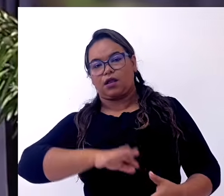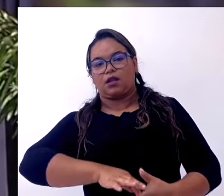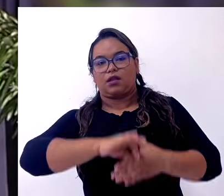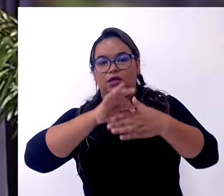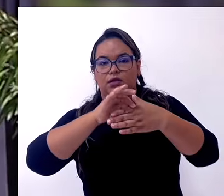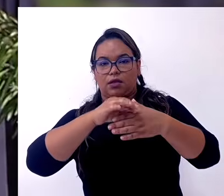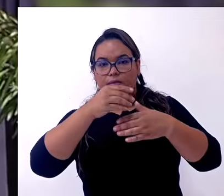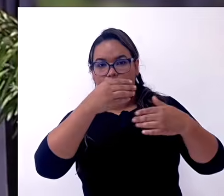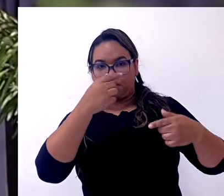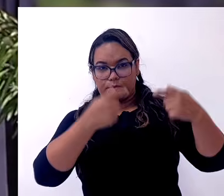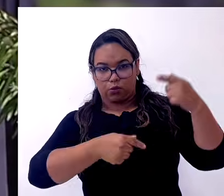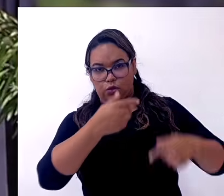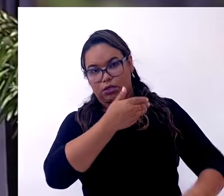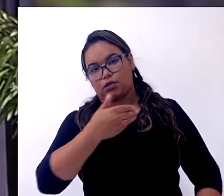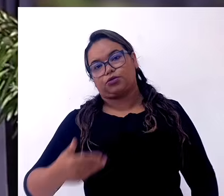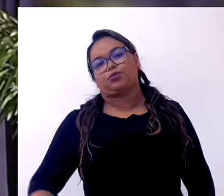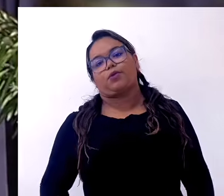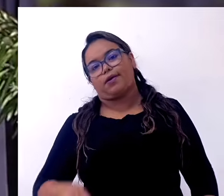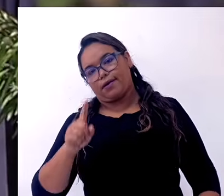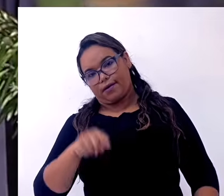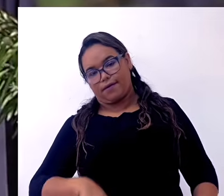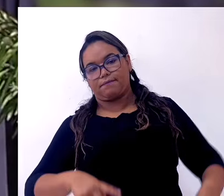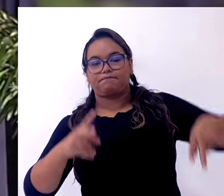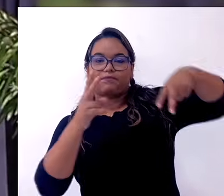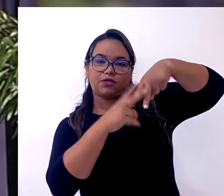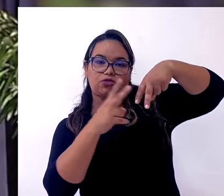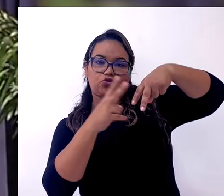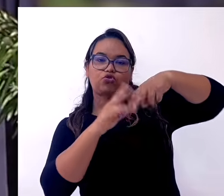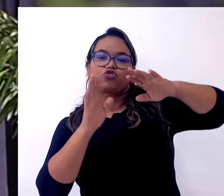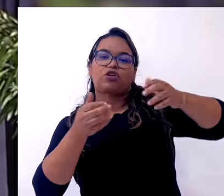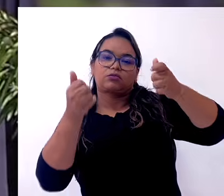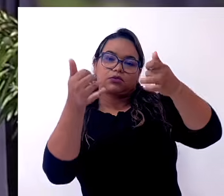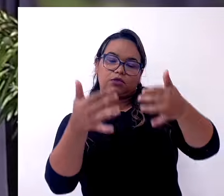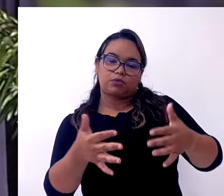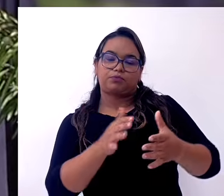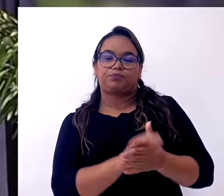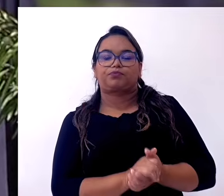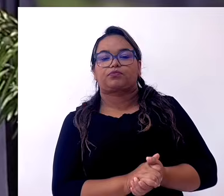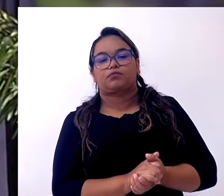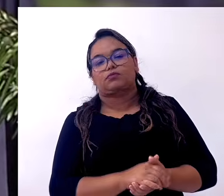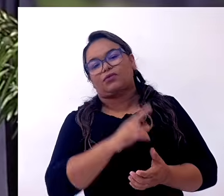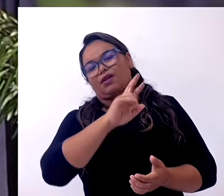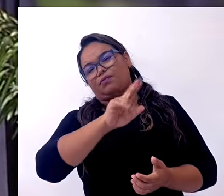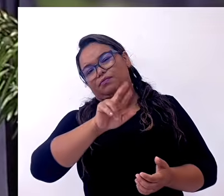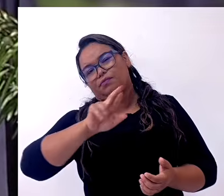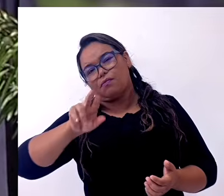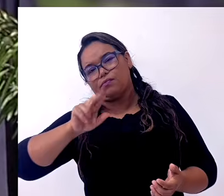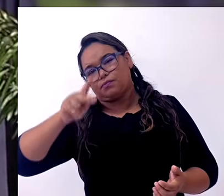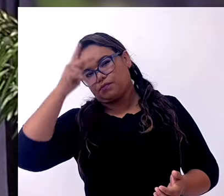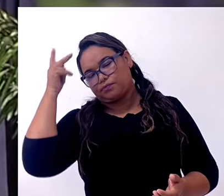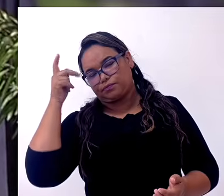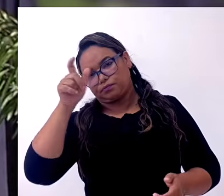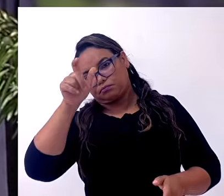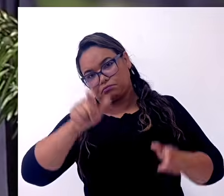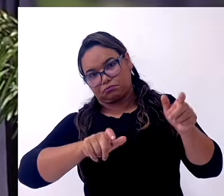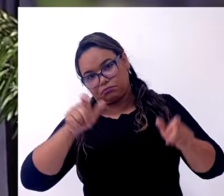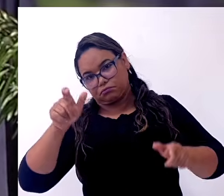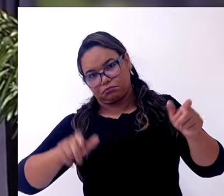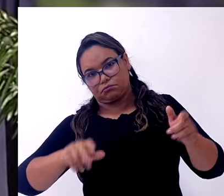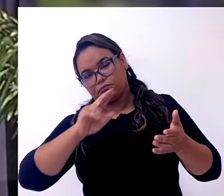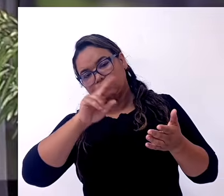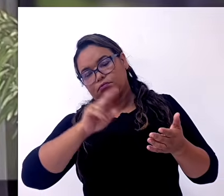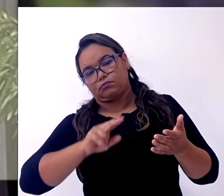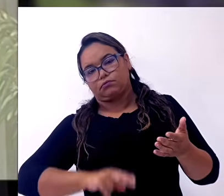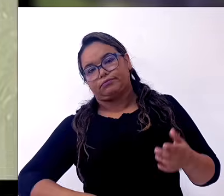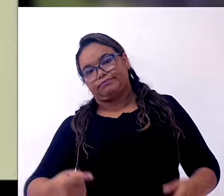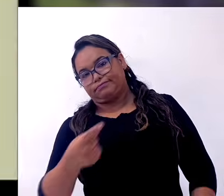foi destruído por explosões. E eles descobriram um homem, Timothy McVeigh, que trabalhava sozinho,